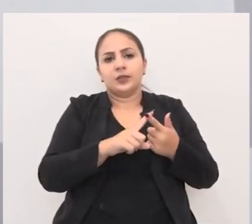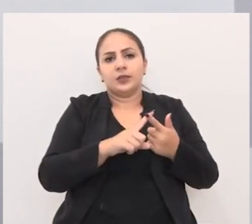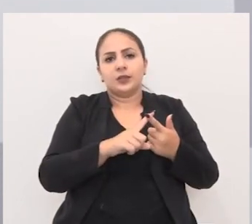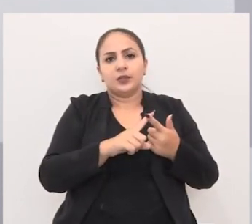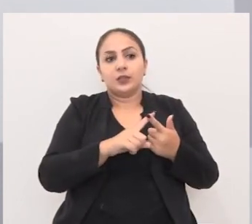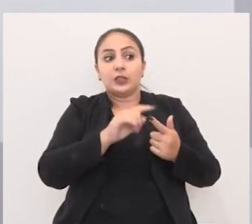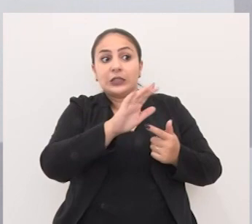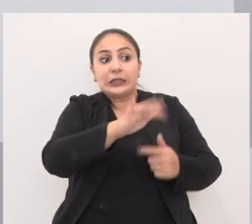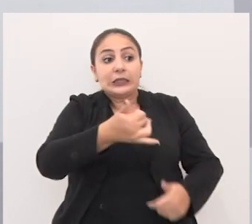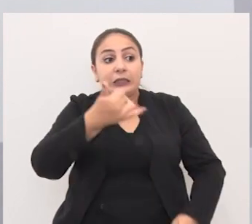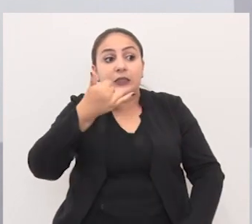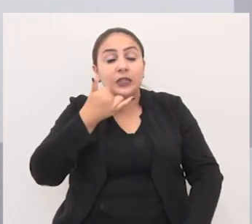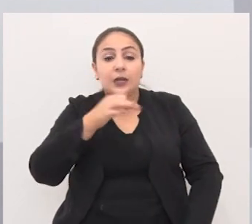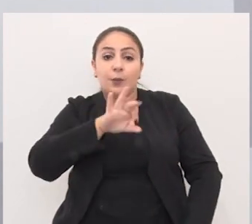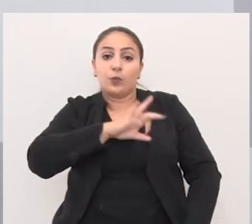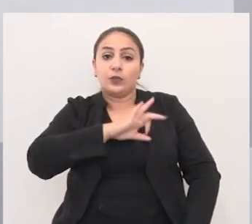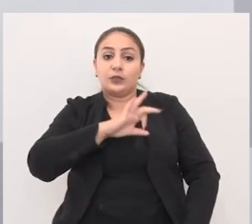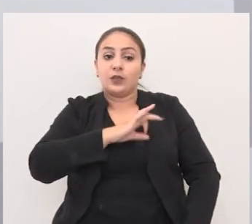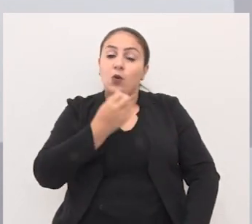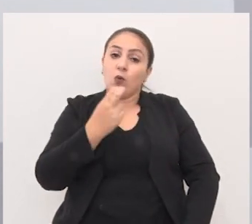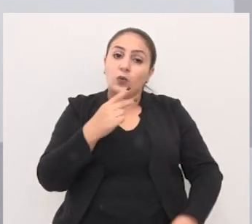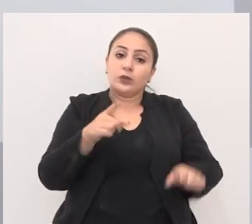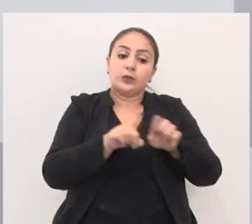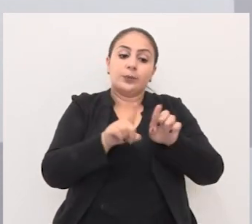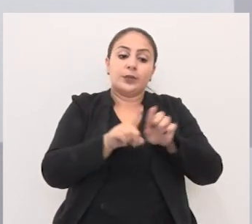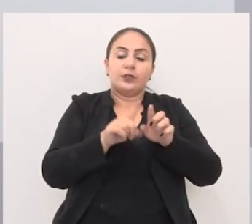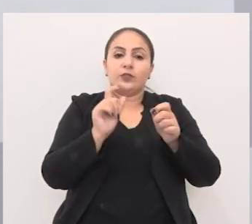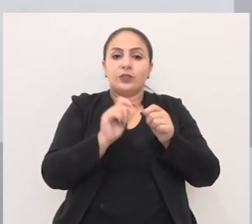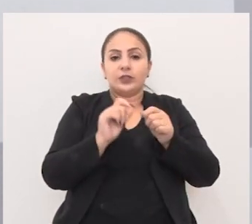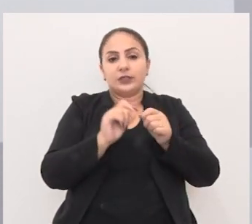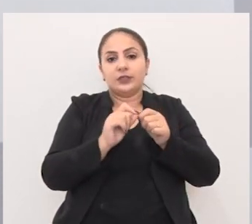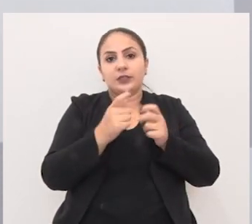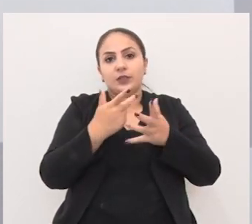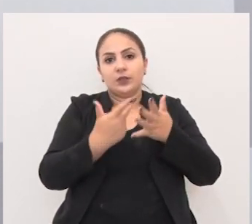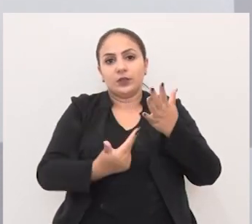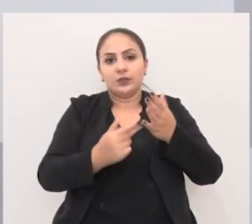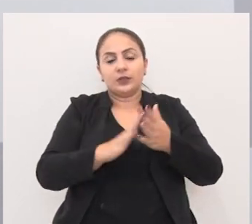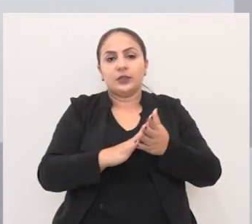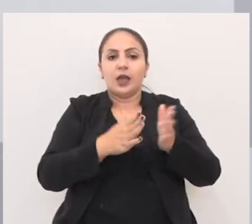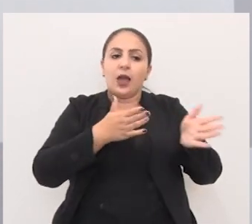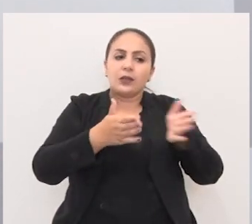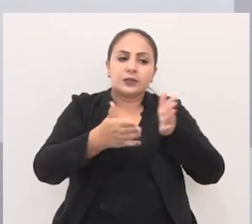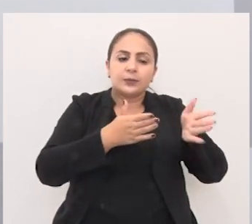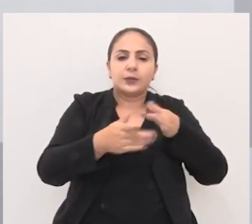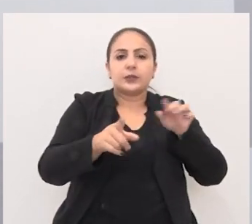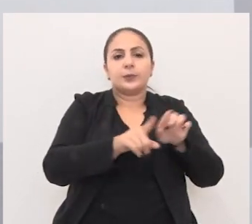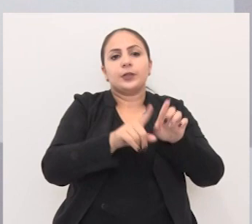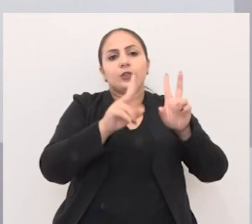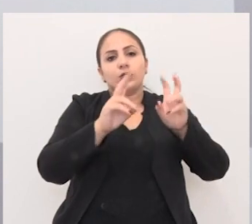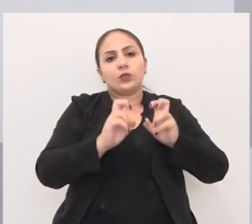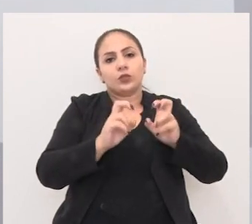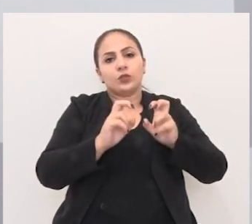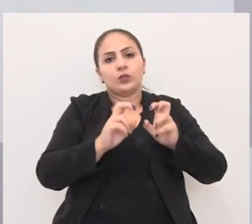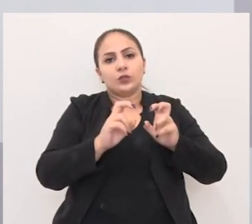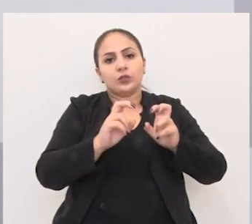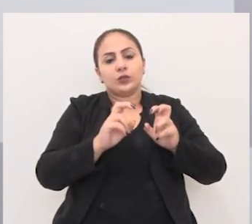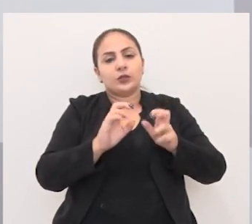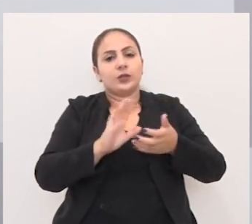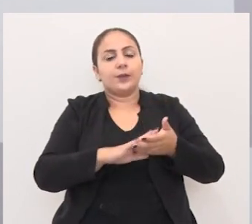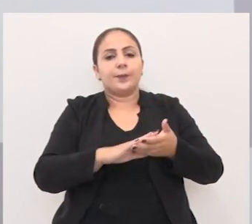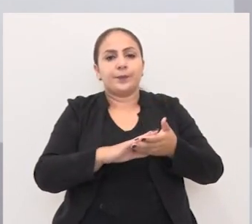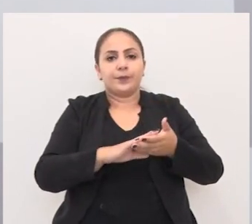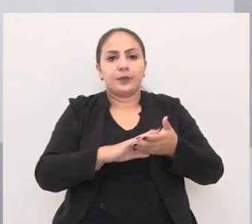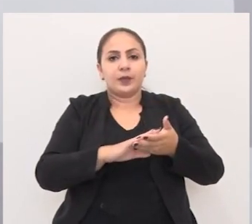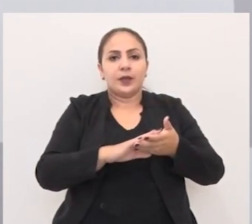chamada para a Brigada Militar atender, como também realizações e acessibilidade na questão da balada segura,